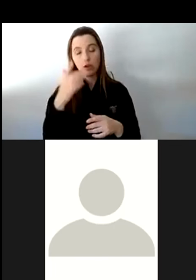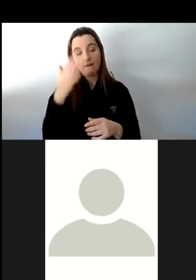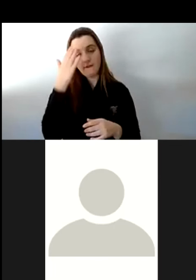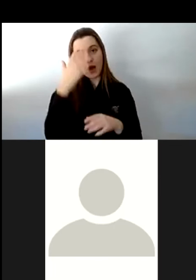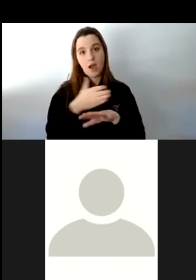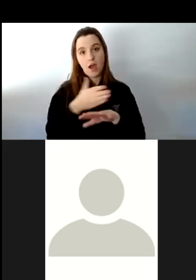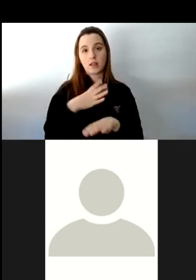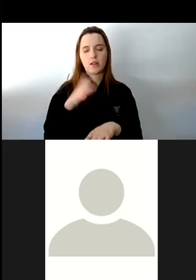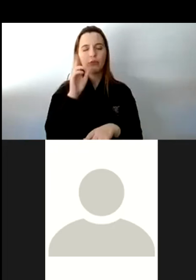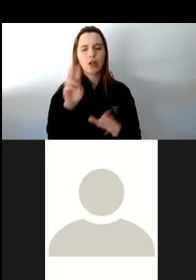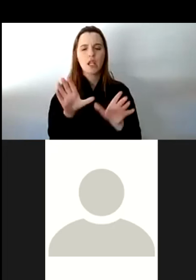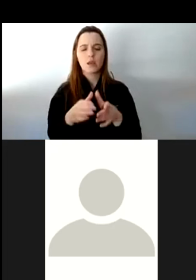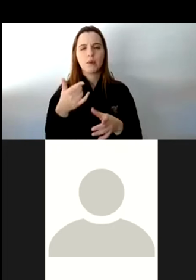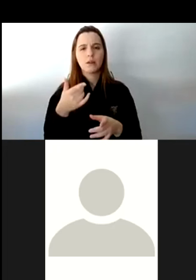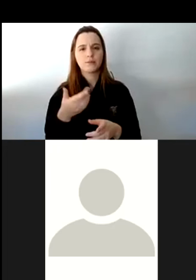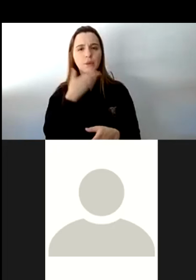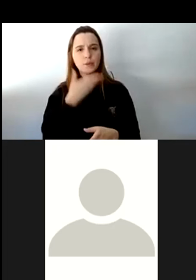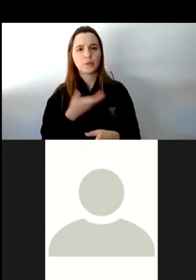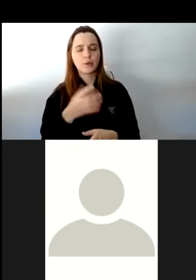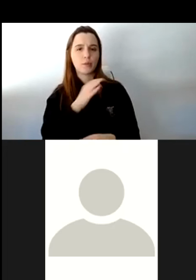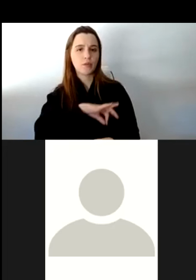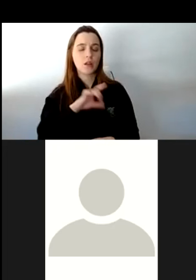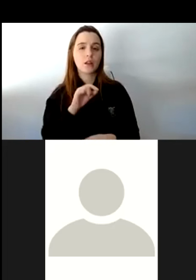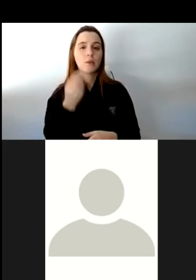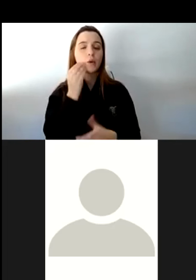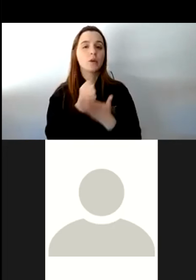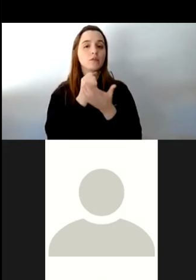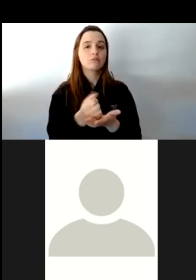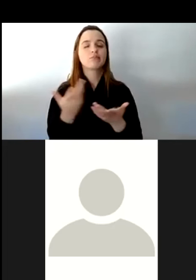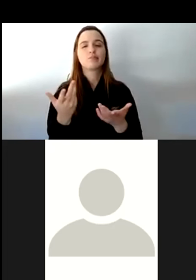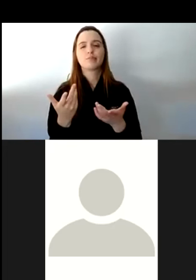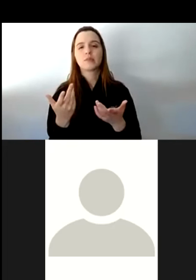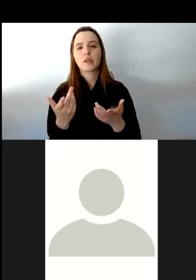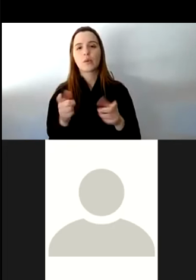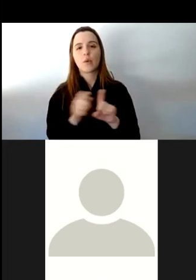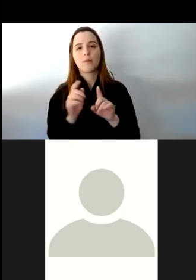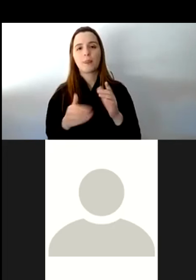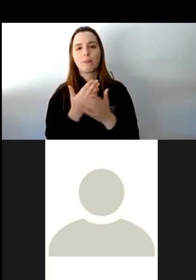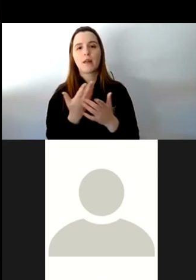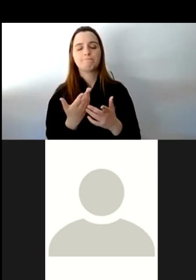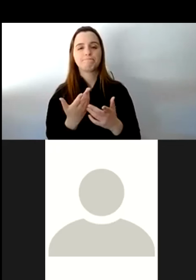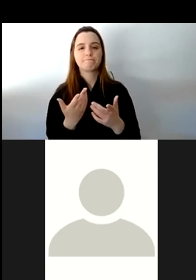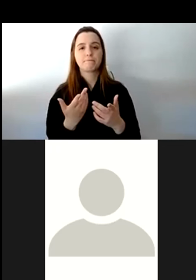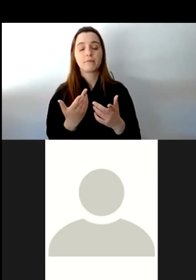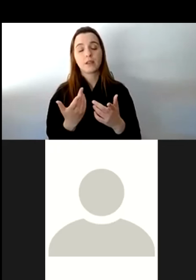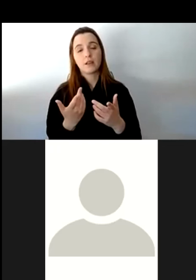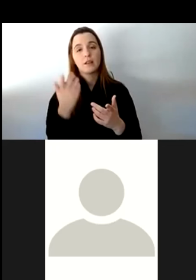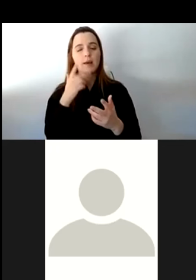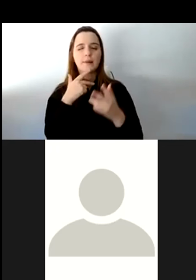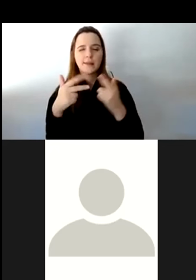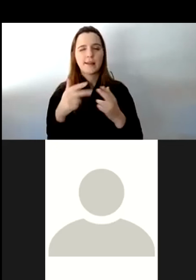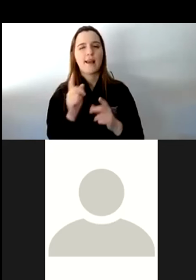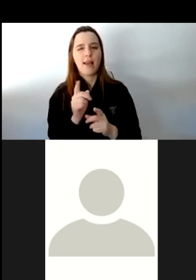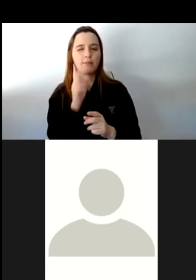da atividade assistencial mínima para dar massa crítica a que pudessem incorporar um centro de referência, à sua